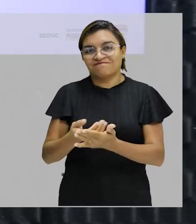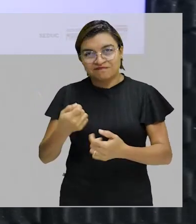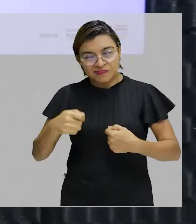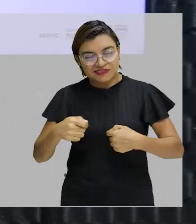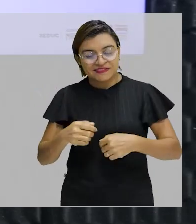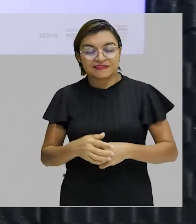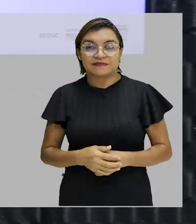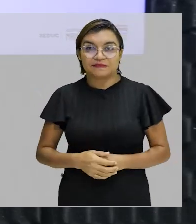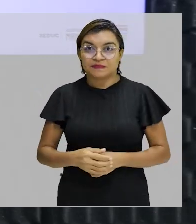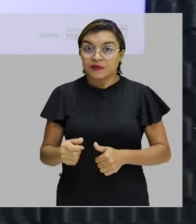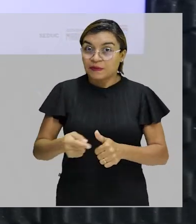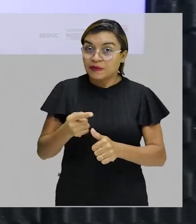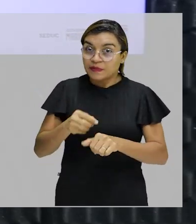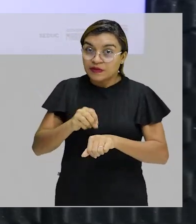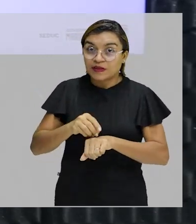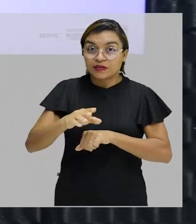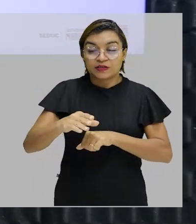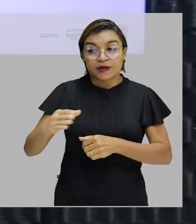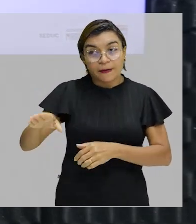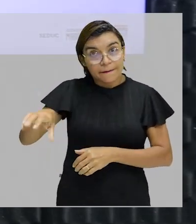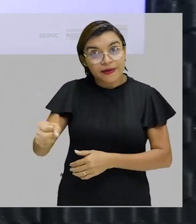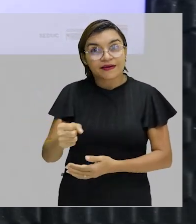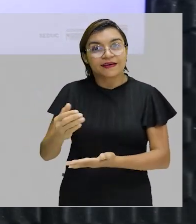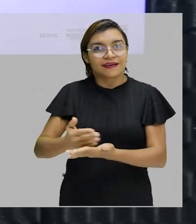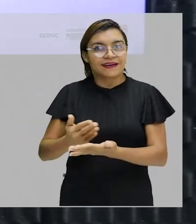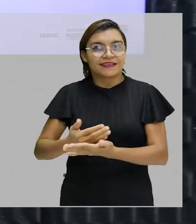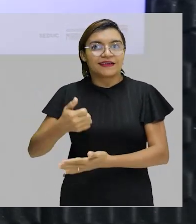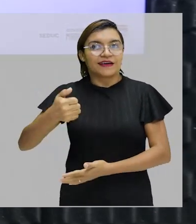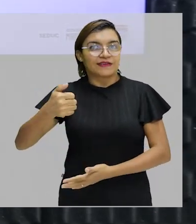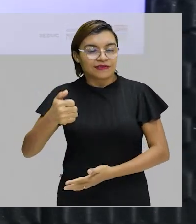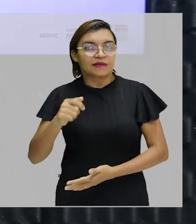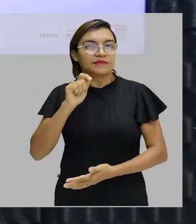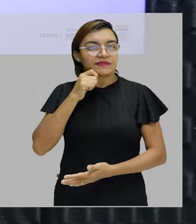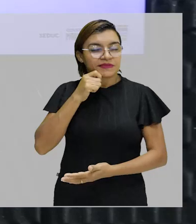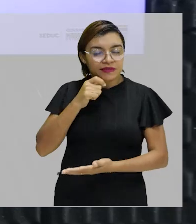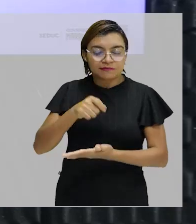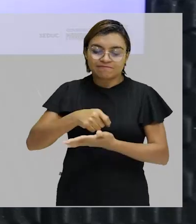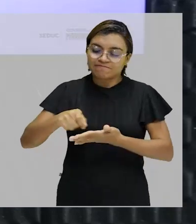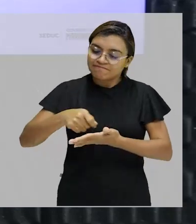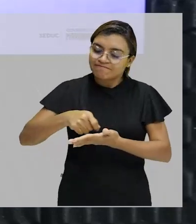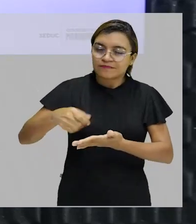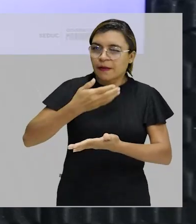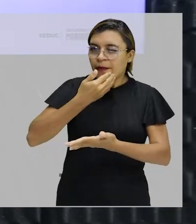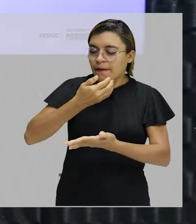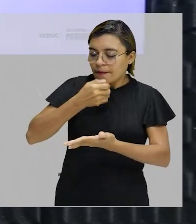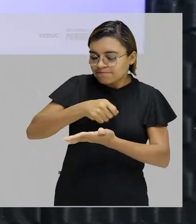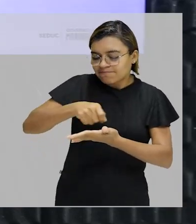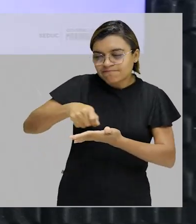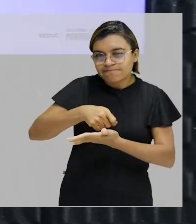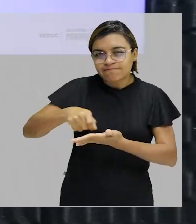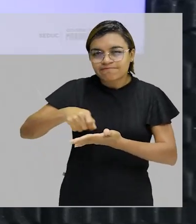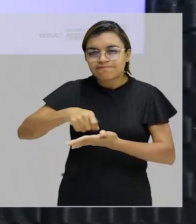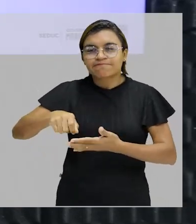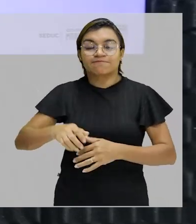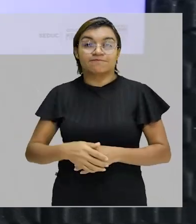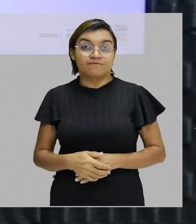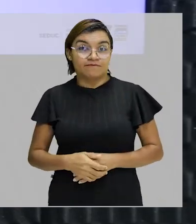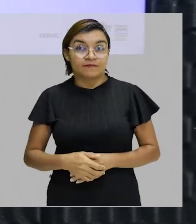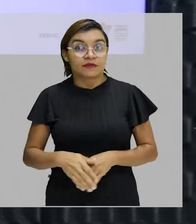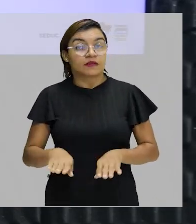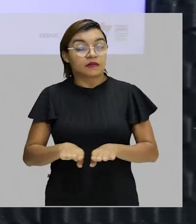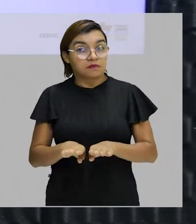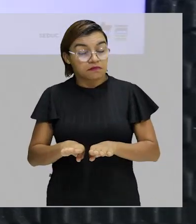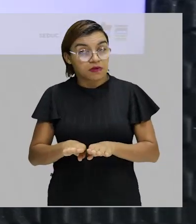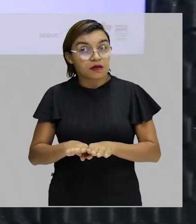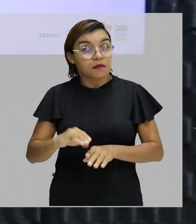primeira dica, caderno, lápis, caneta, borracha para você fazer as suas devidas anotações ao longo do vídeo. E sempre